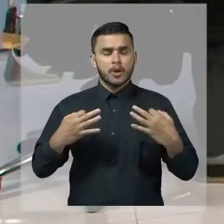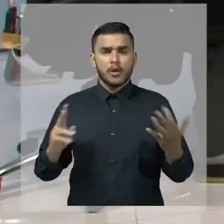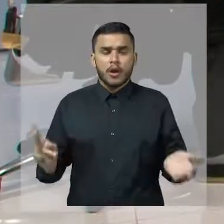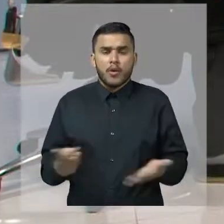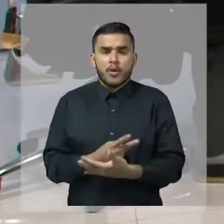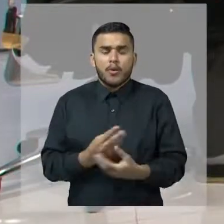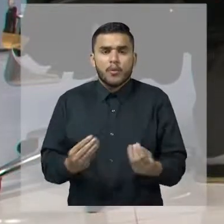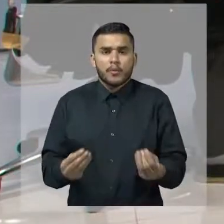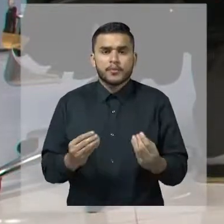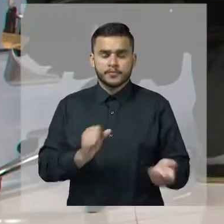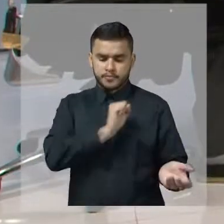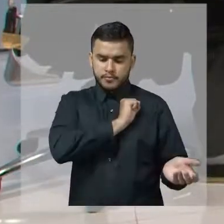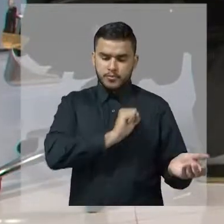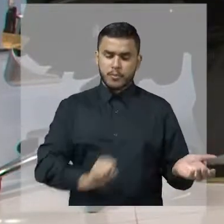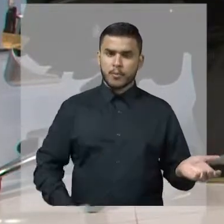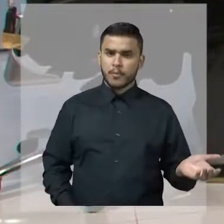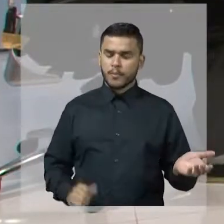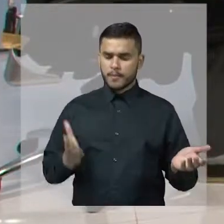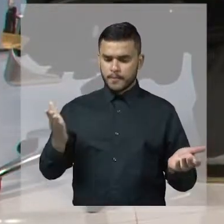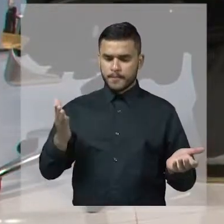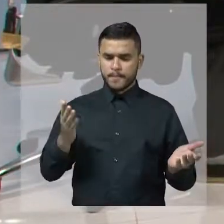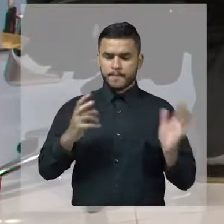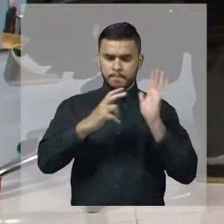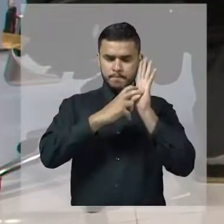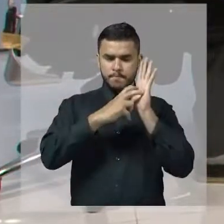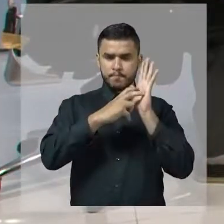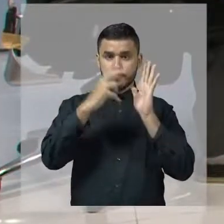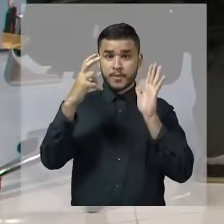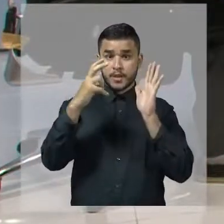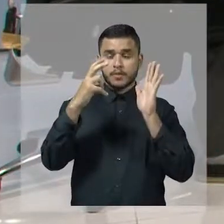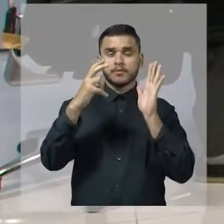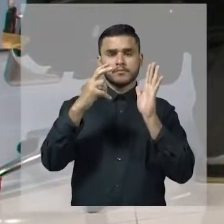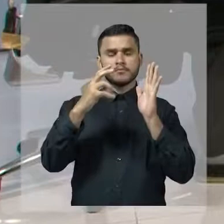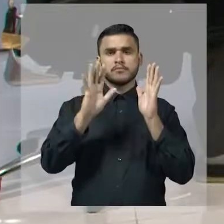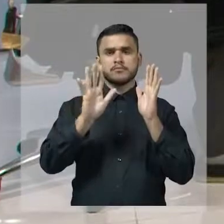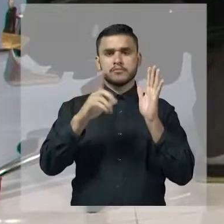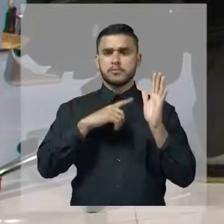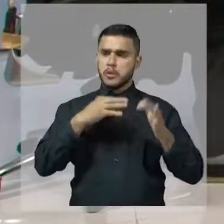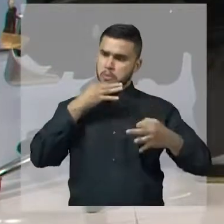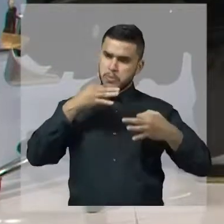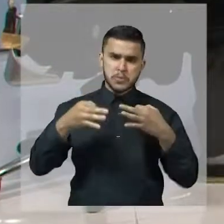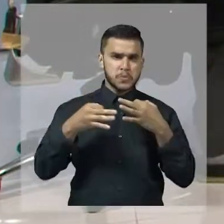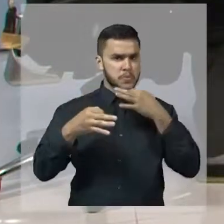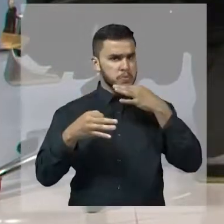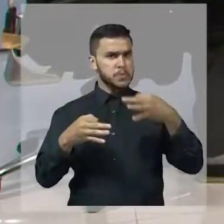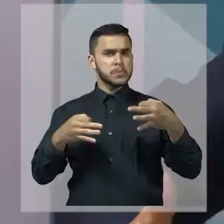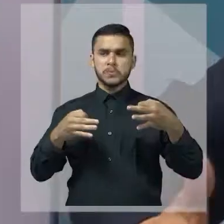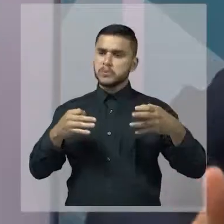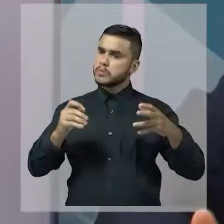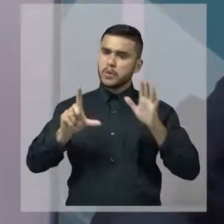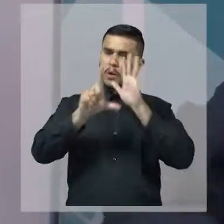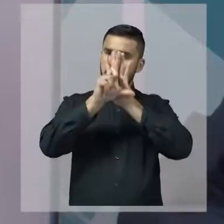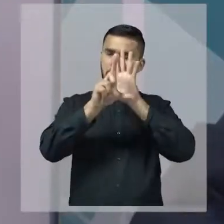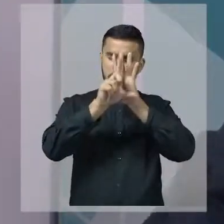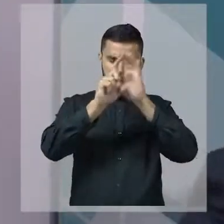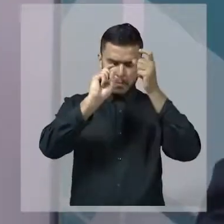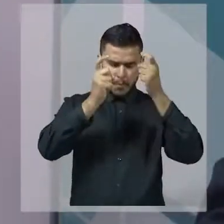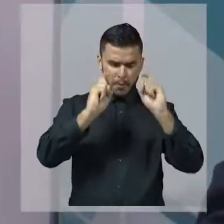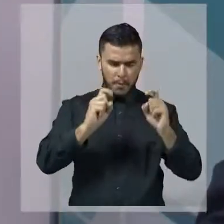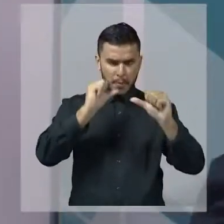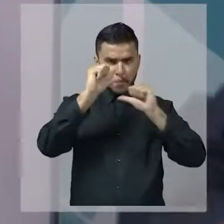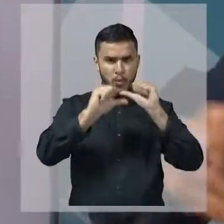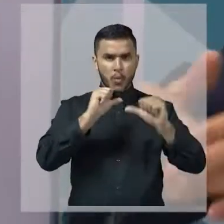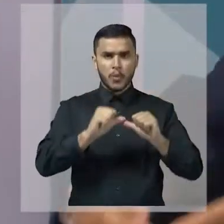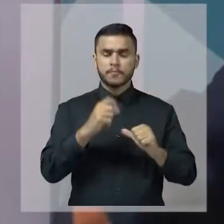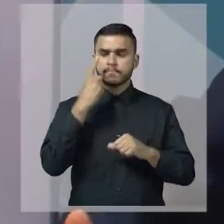aberração. Um senador, ele durante o dia, ele é legislador, ele fala em nome do povo, participa da elaboração das